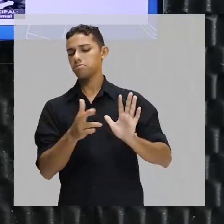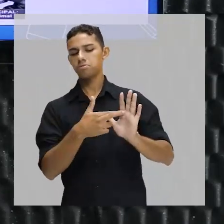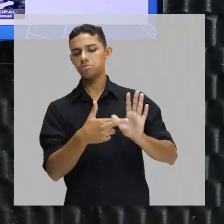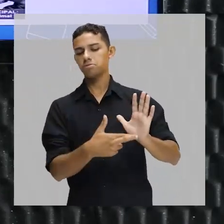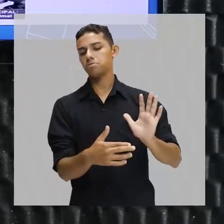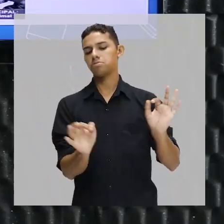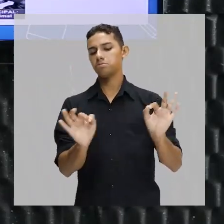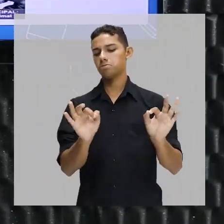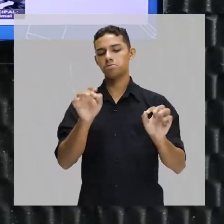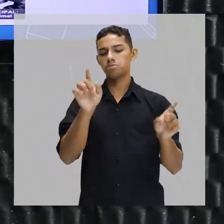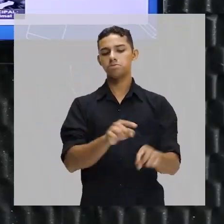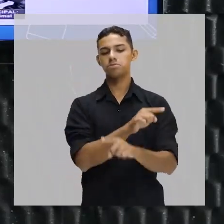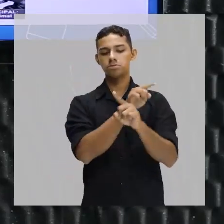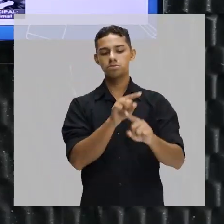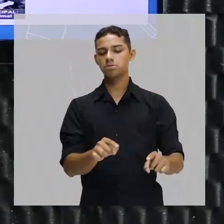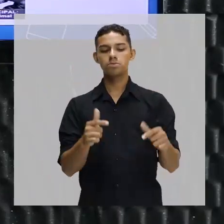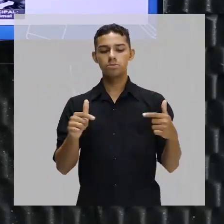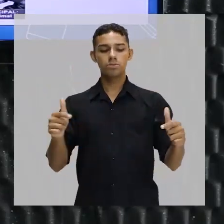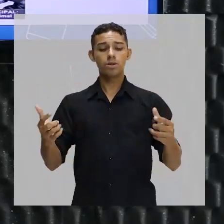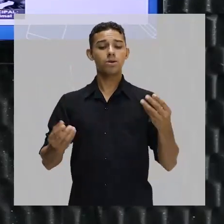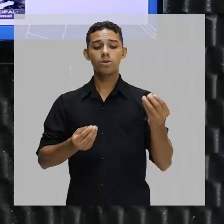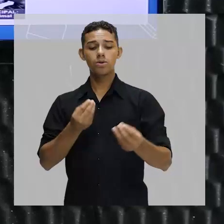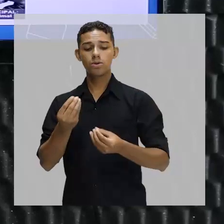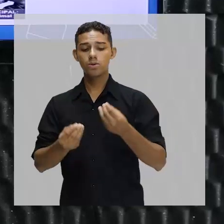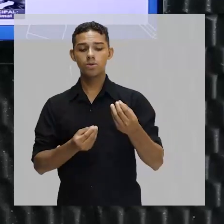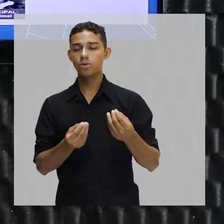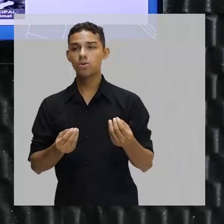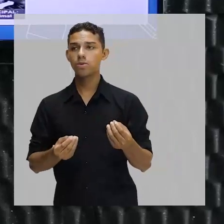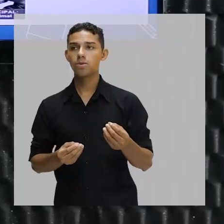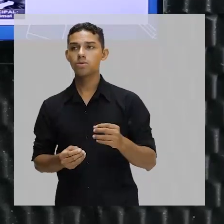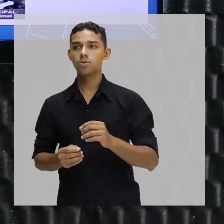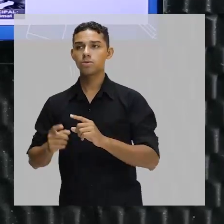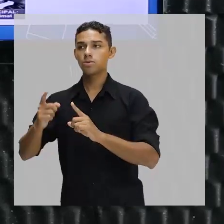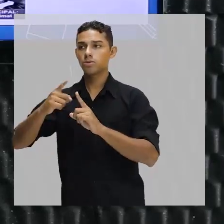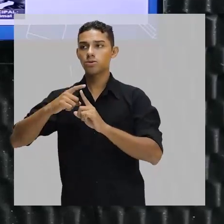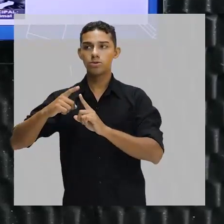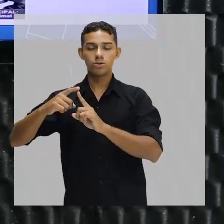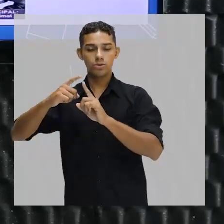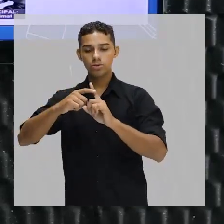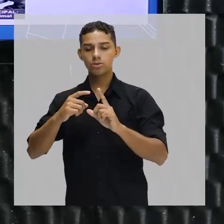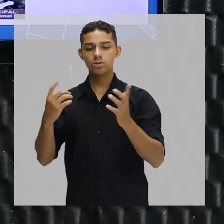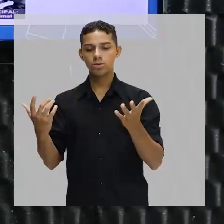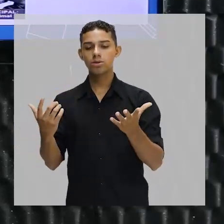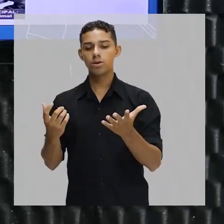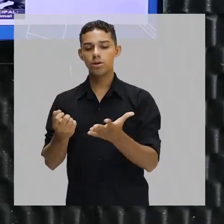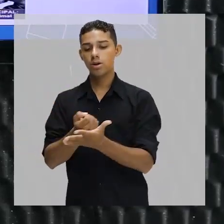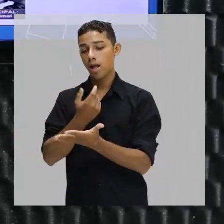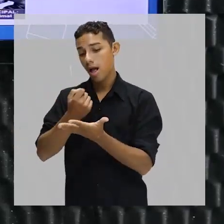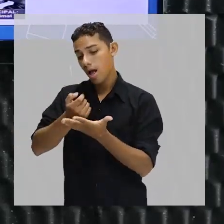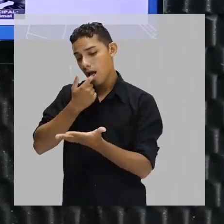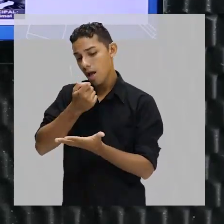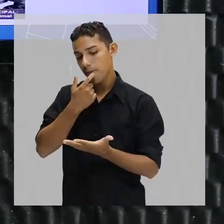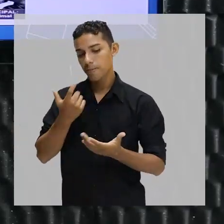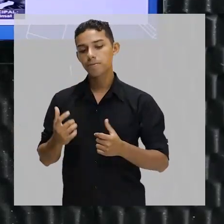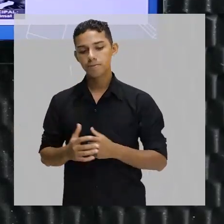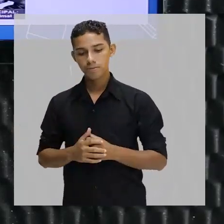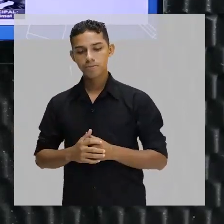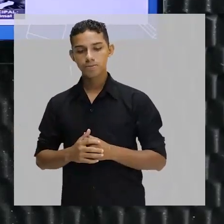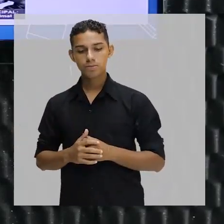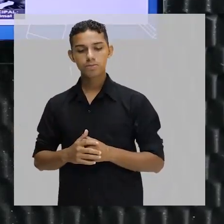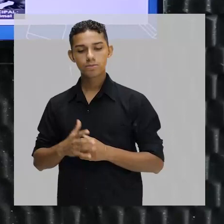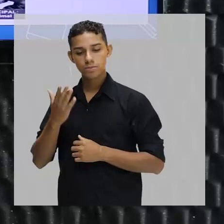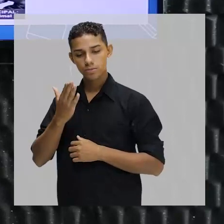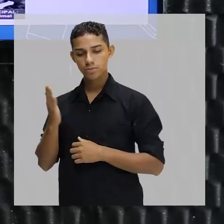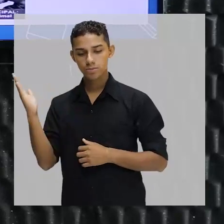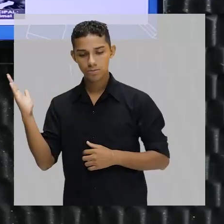ele vai fazer, ó, esse jogo com qual? Com, ali no caso, a propaganda também de um medicamento, né?